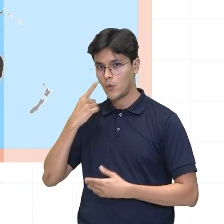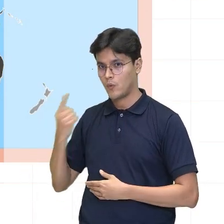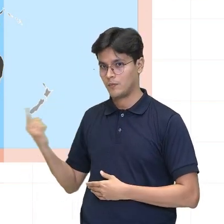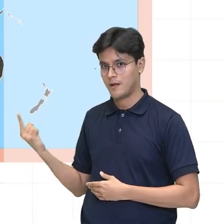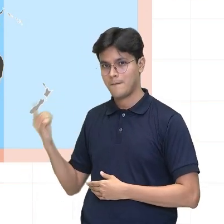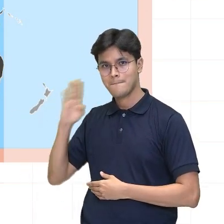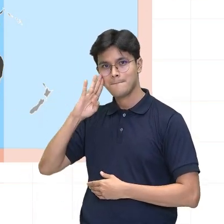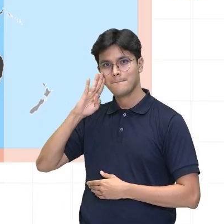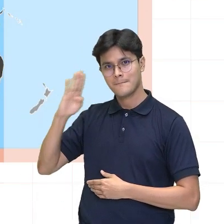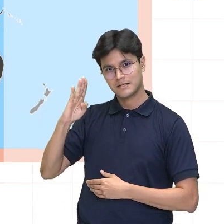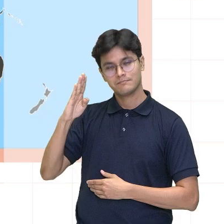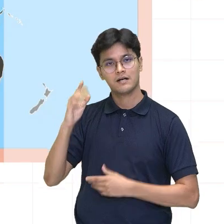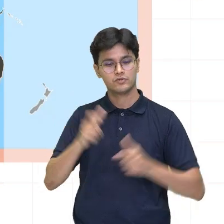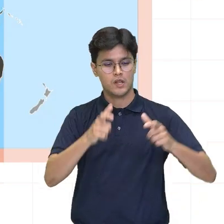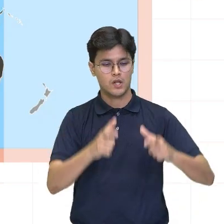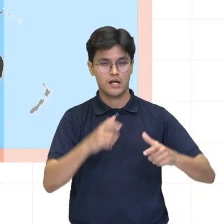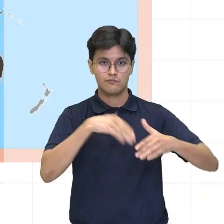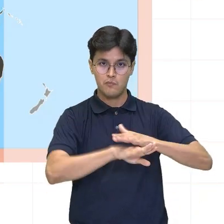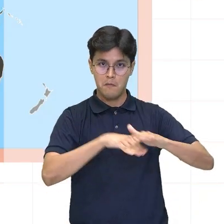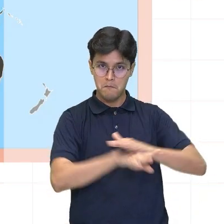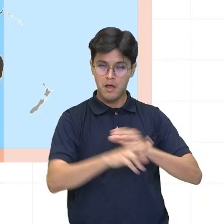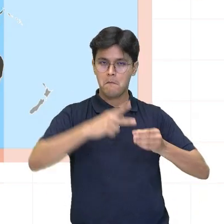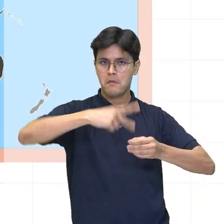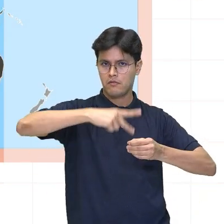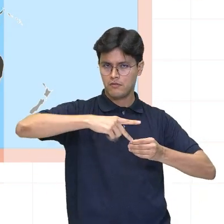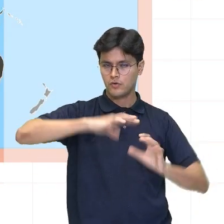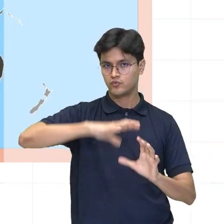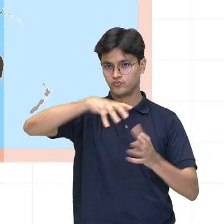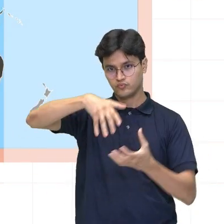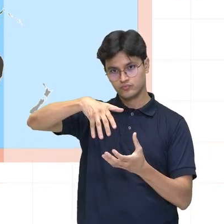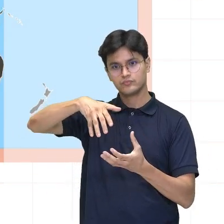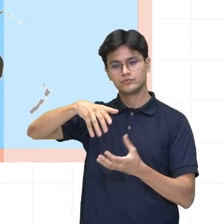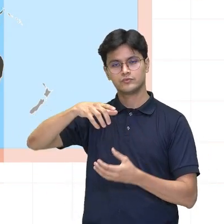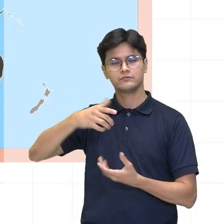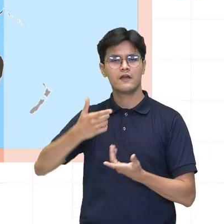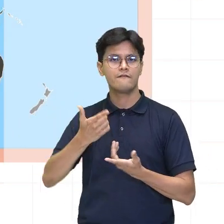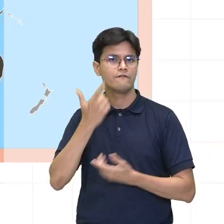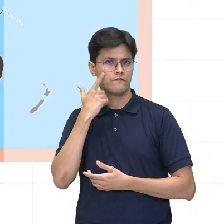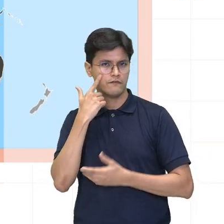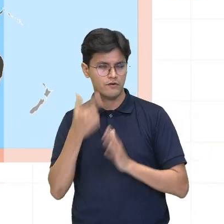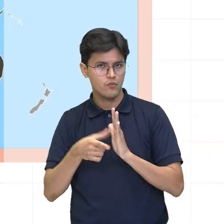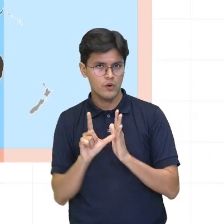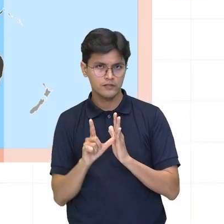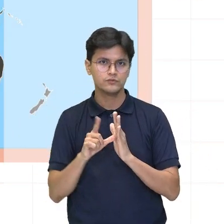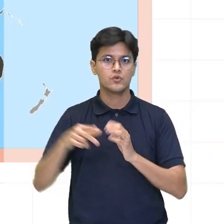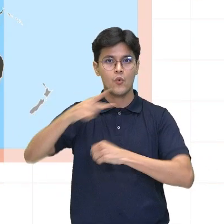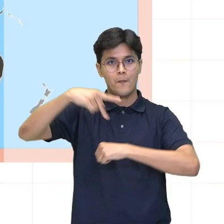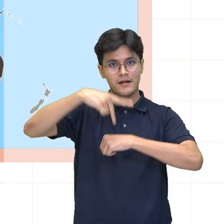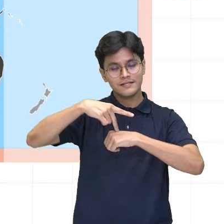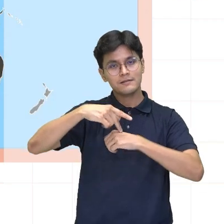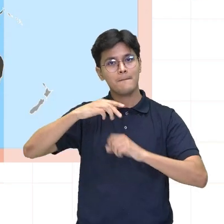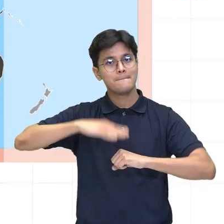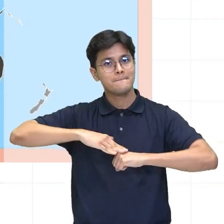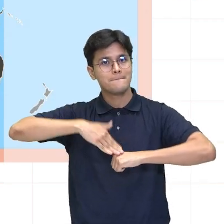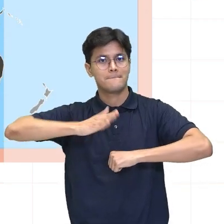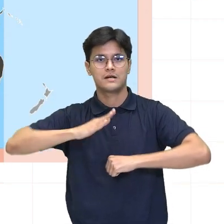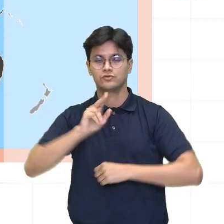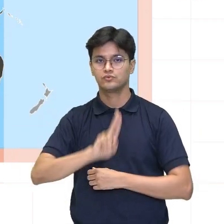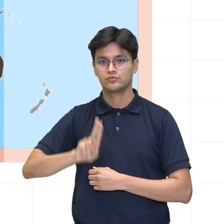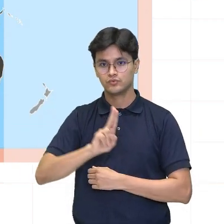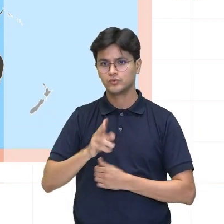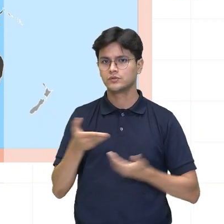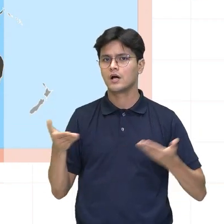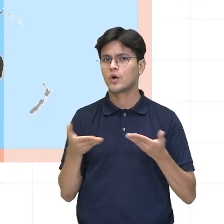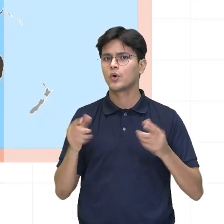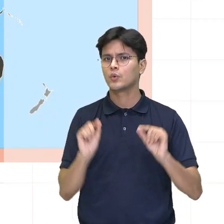Nós temos aí, vimos aí os países que mais consomem, né? Os países produtores, e onde é que estão essas